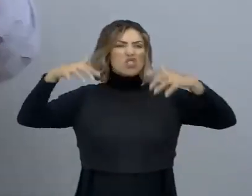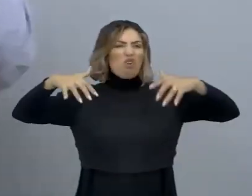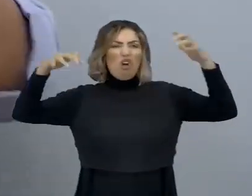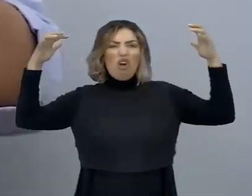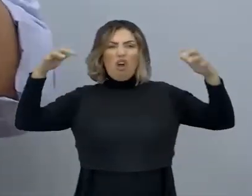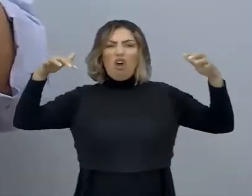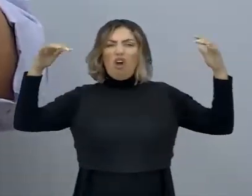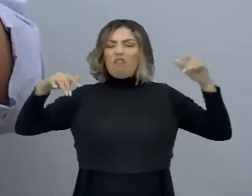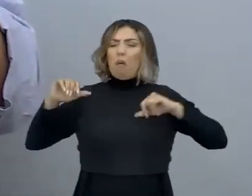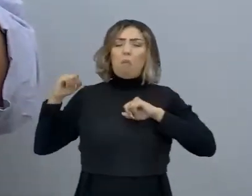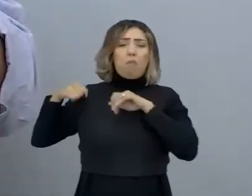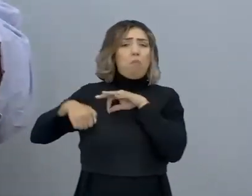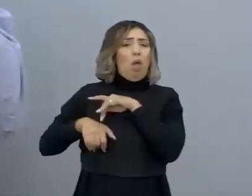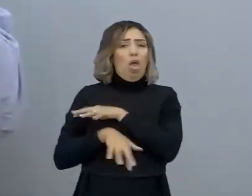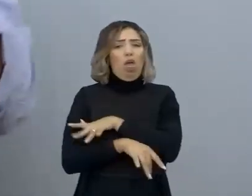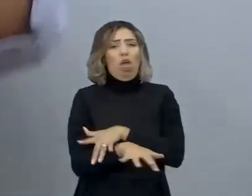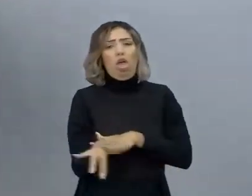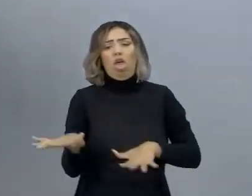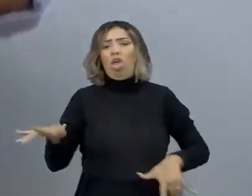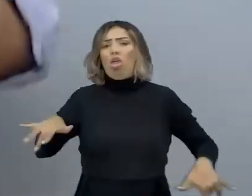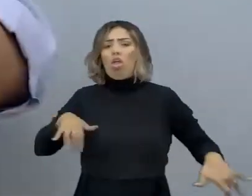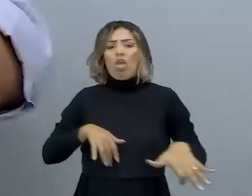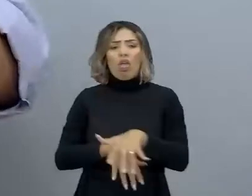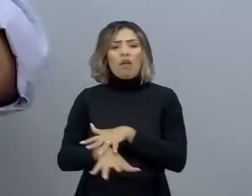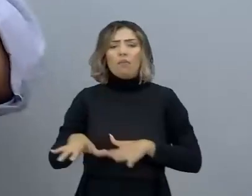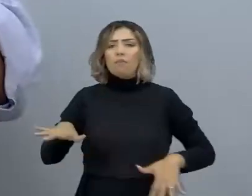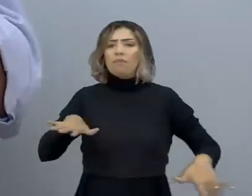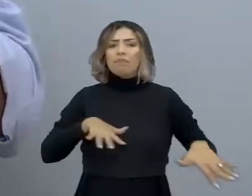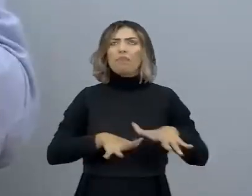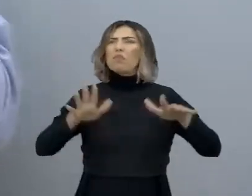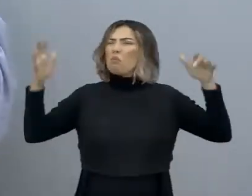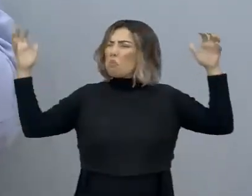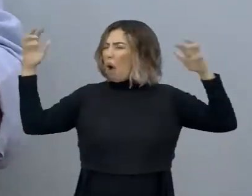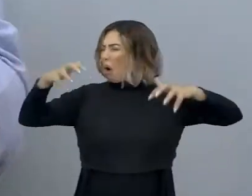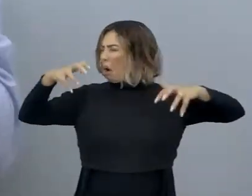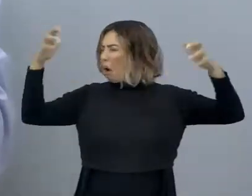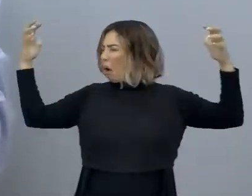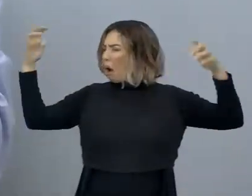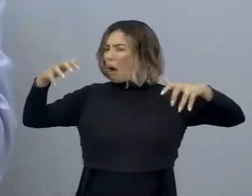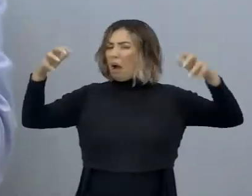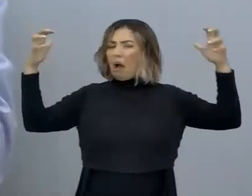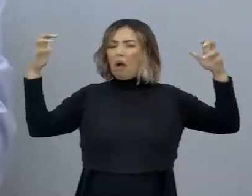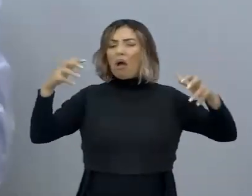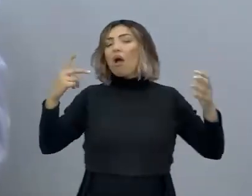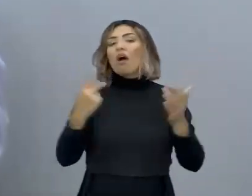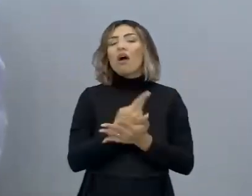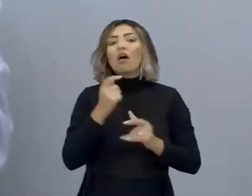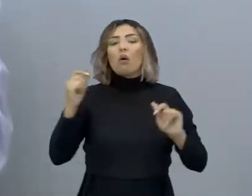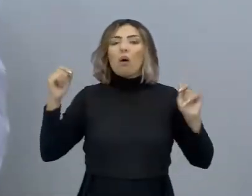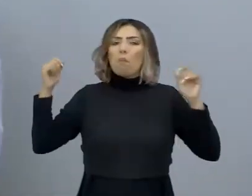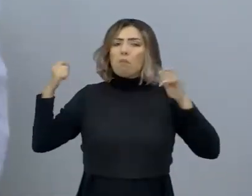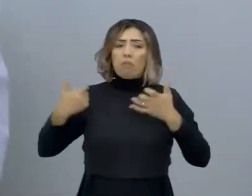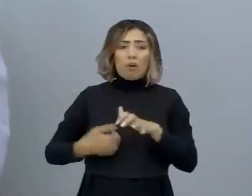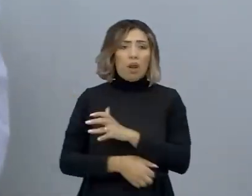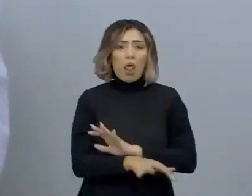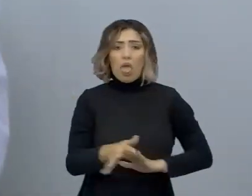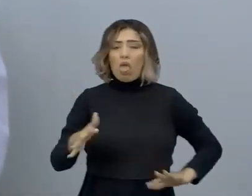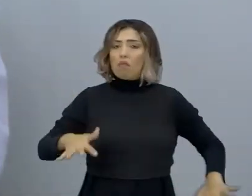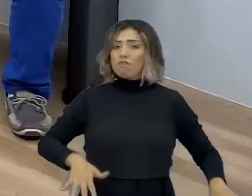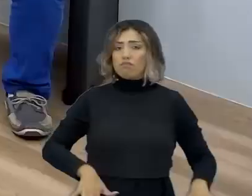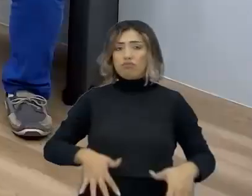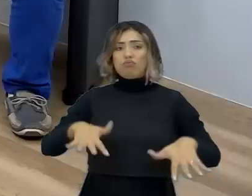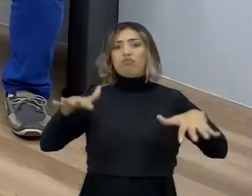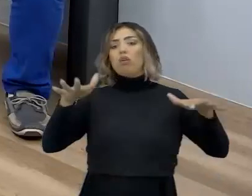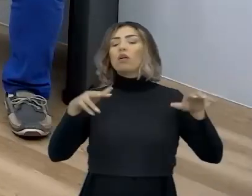ficaram assim, quando chovia, caiu o mundo, mas quando passava um bom tempo de estiagem, todas essas coisas, né? Pessoal